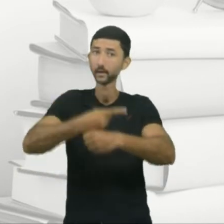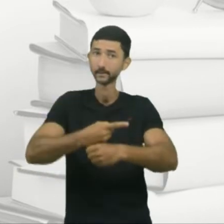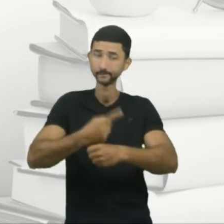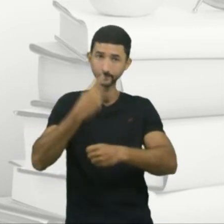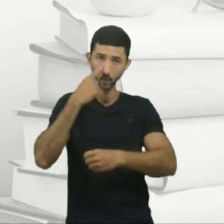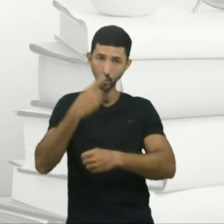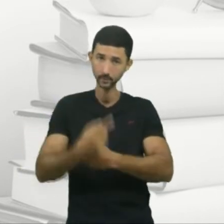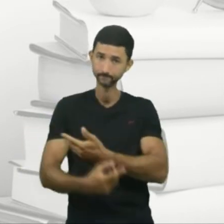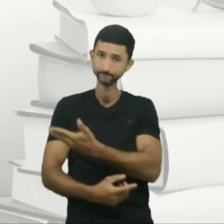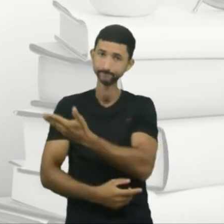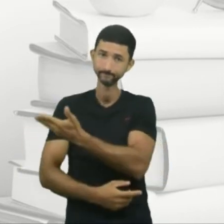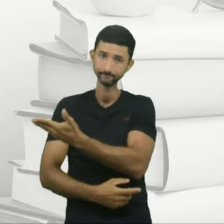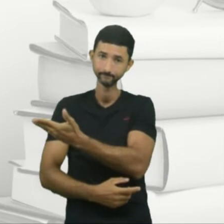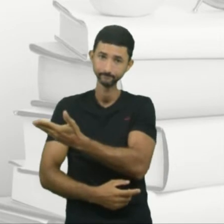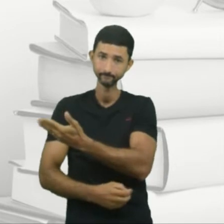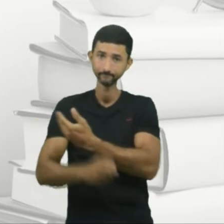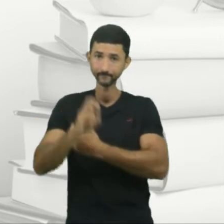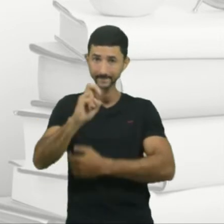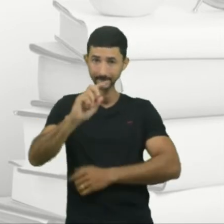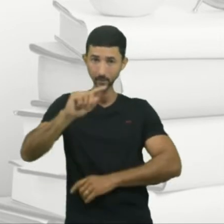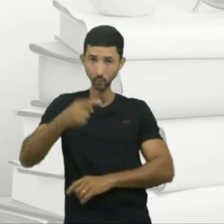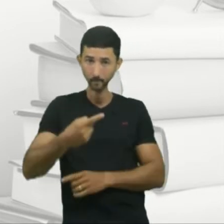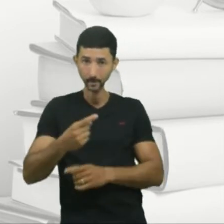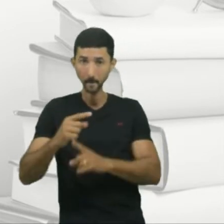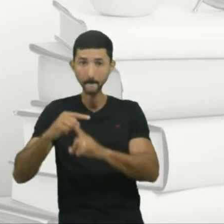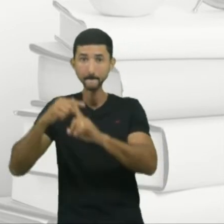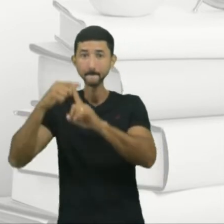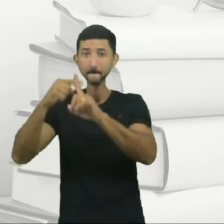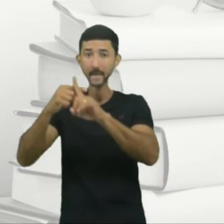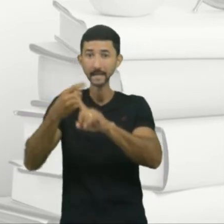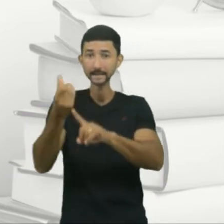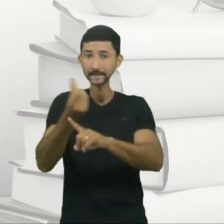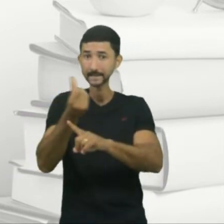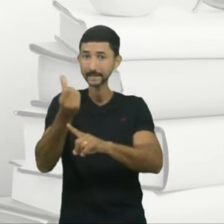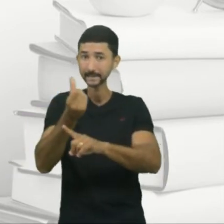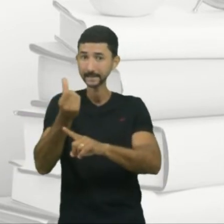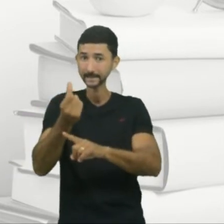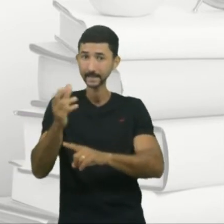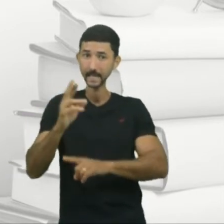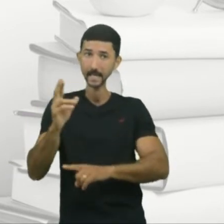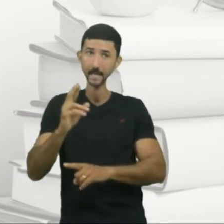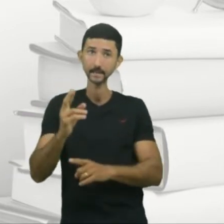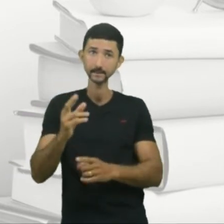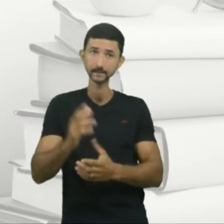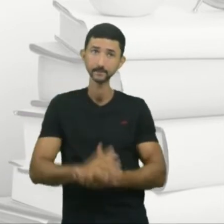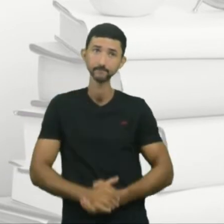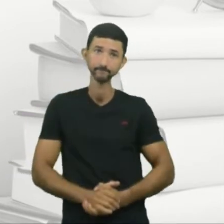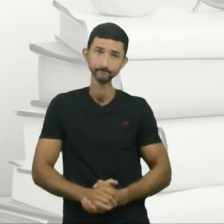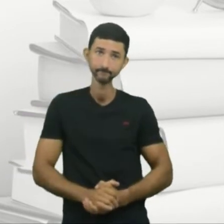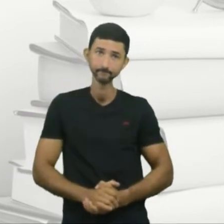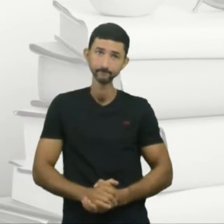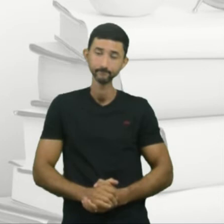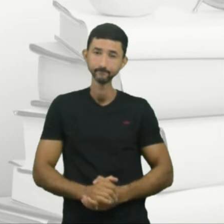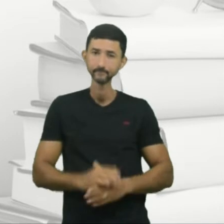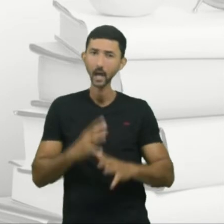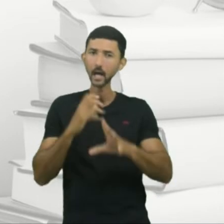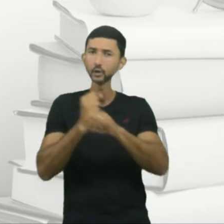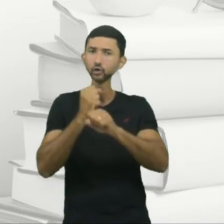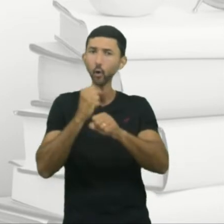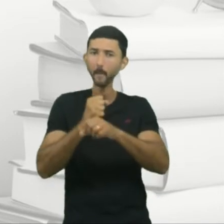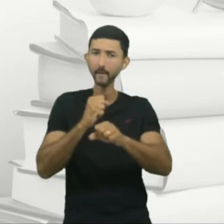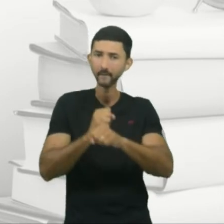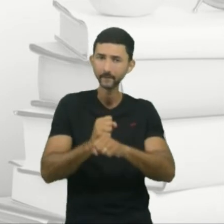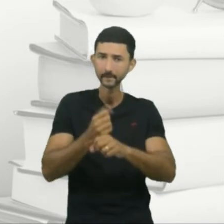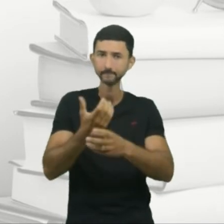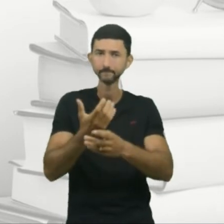fica. R$ 5.000 mais R$ 66, que é o valor do teu rendimento. Então, no final do